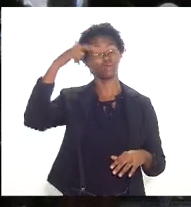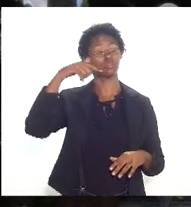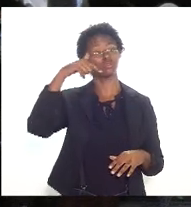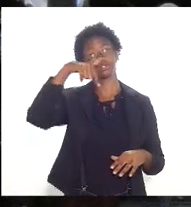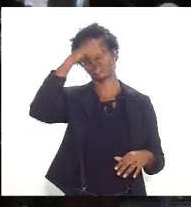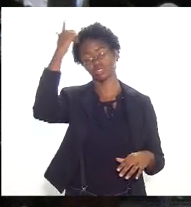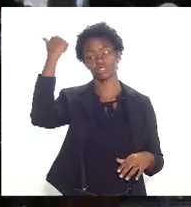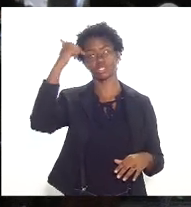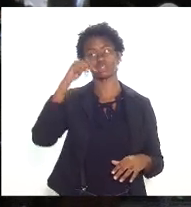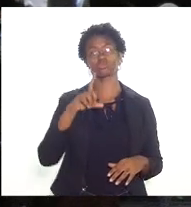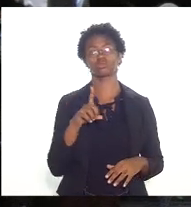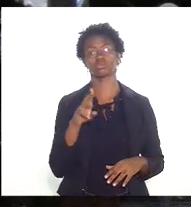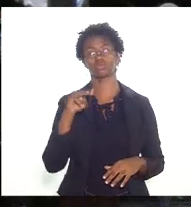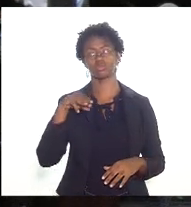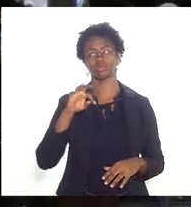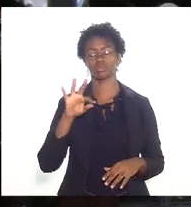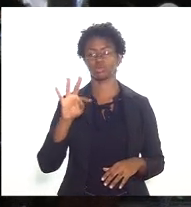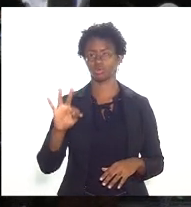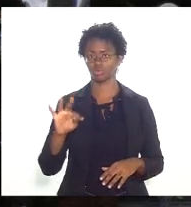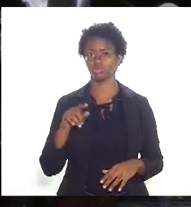retornar por Galeão